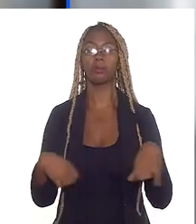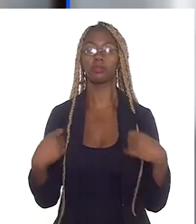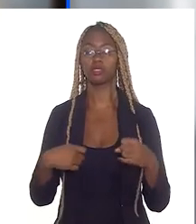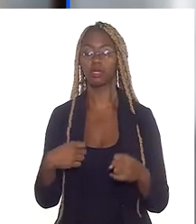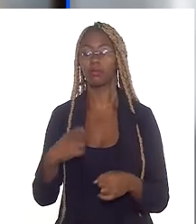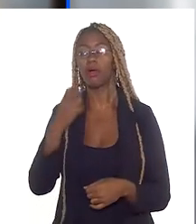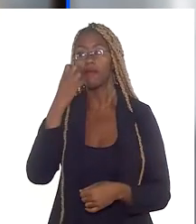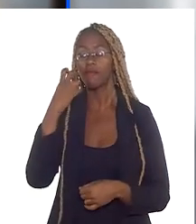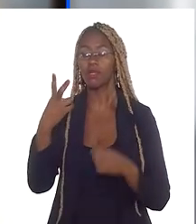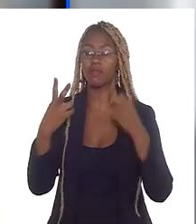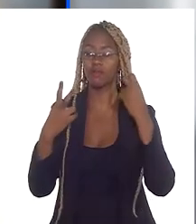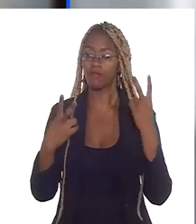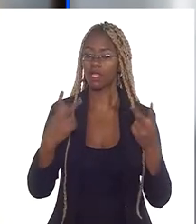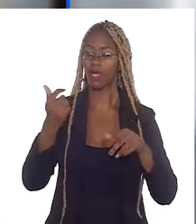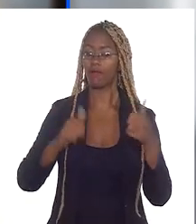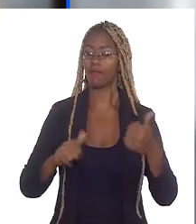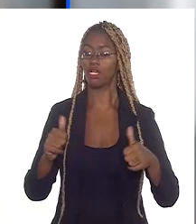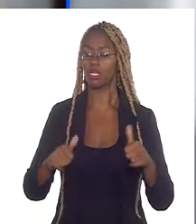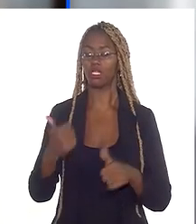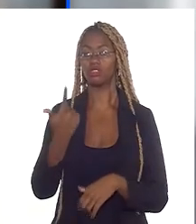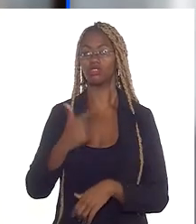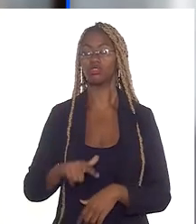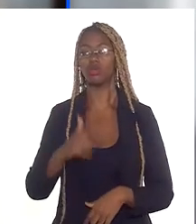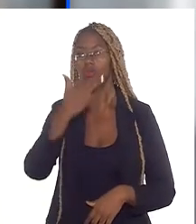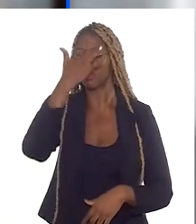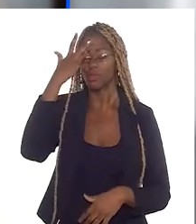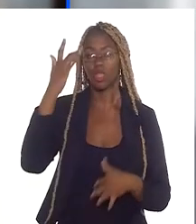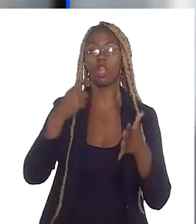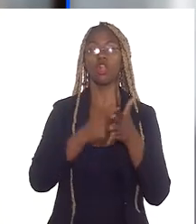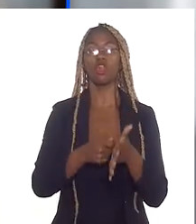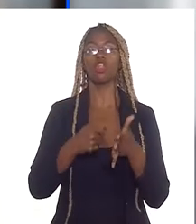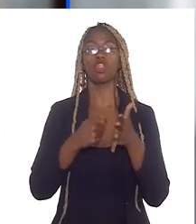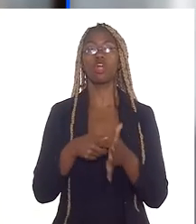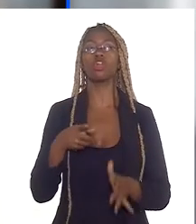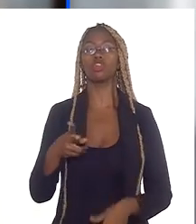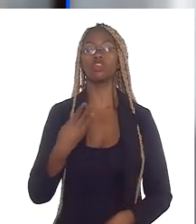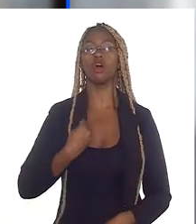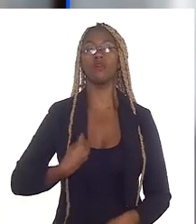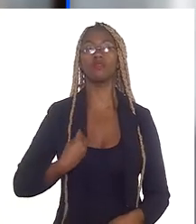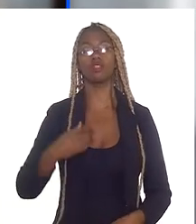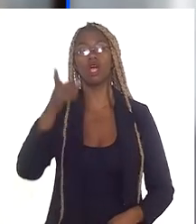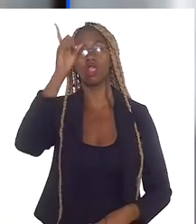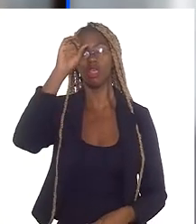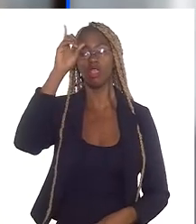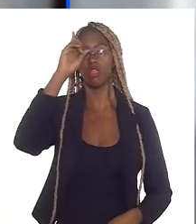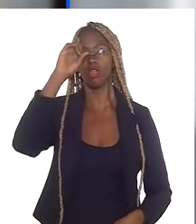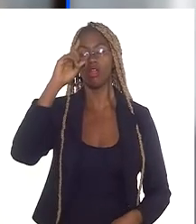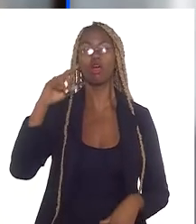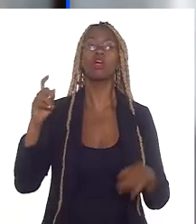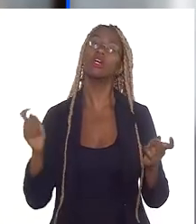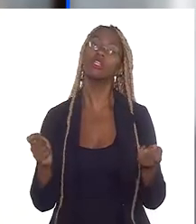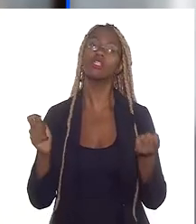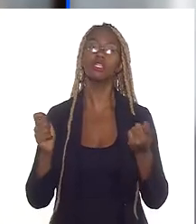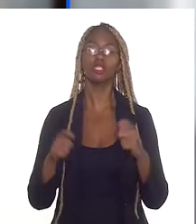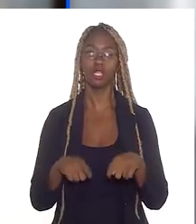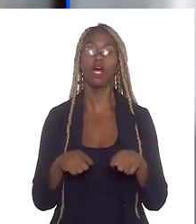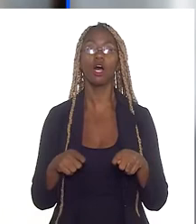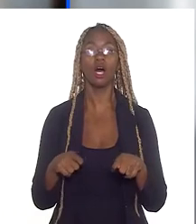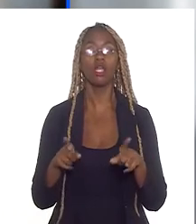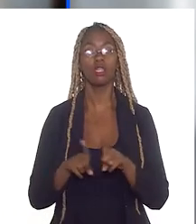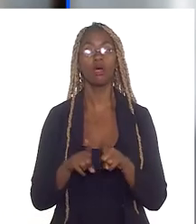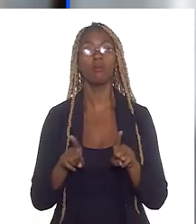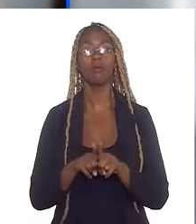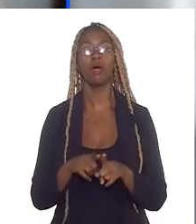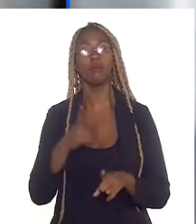ir te revisitar aquelas pessoas que podem que não estão lutando pela sua sobrevivência dia após dia podem